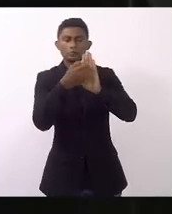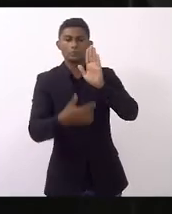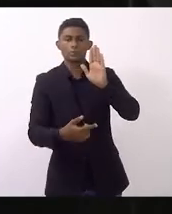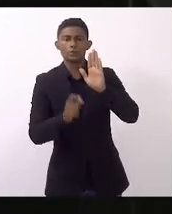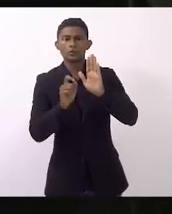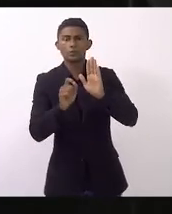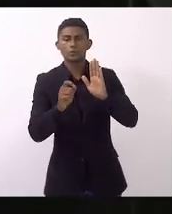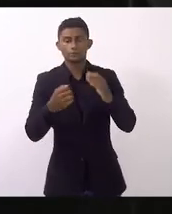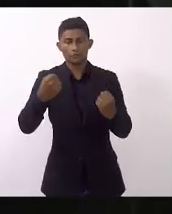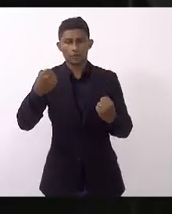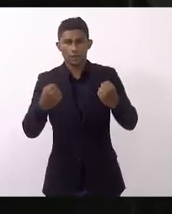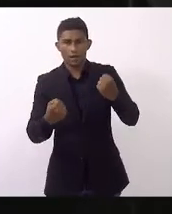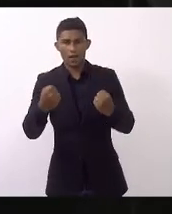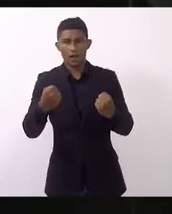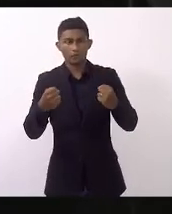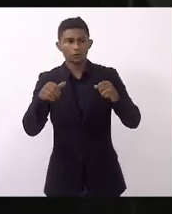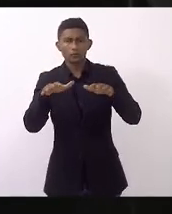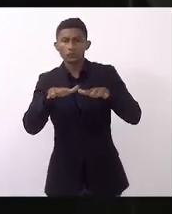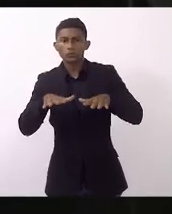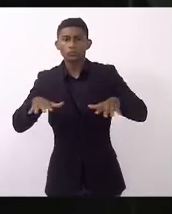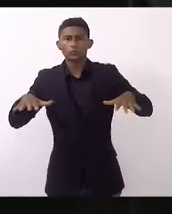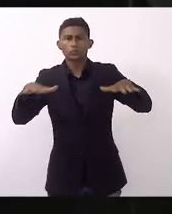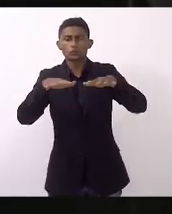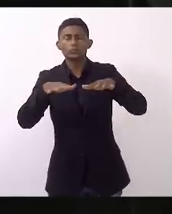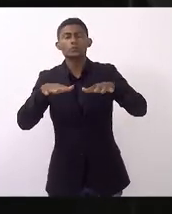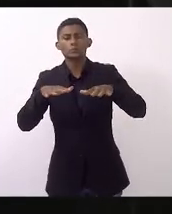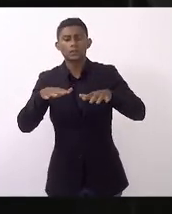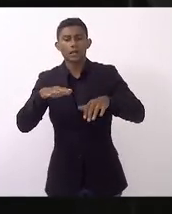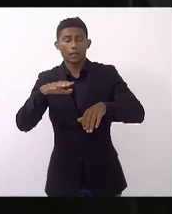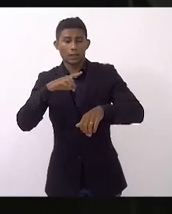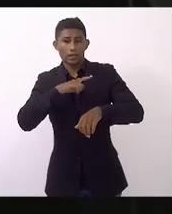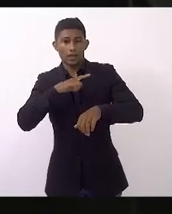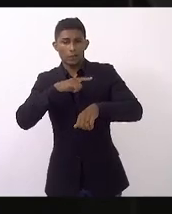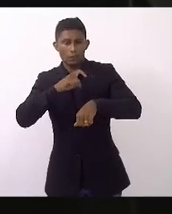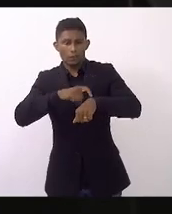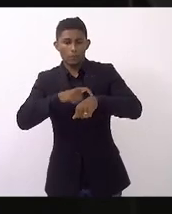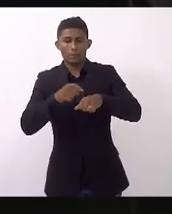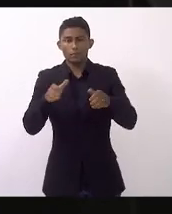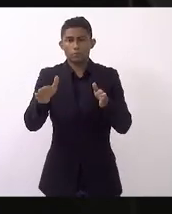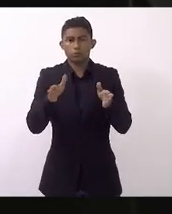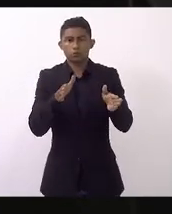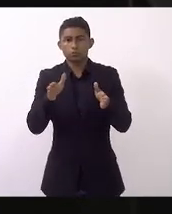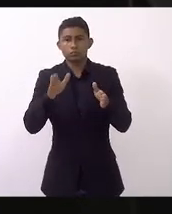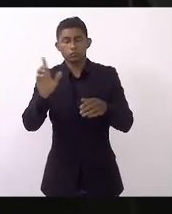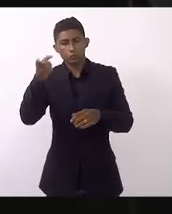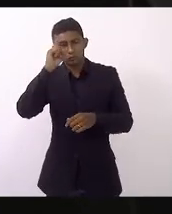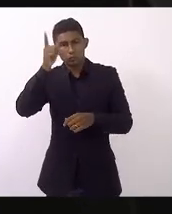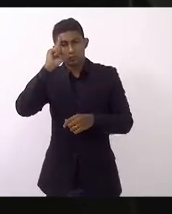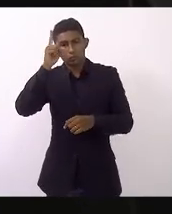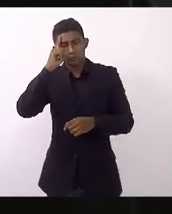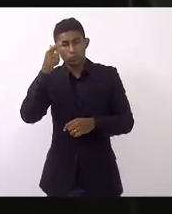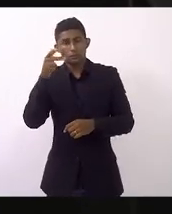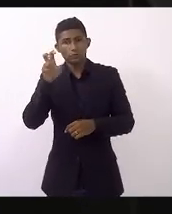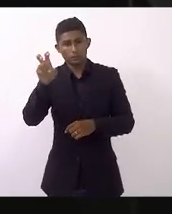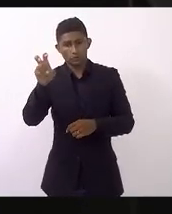veículo tem 15 dias para trafegar nas ruas, mas